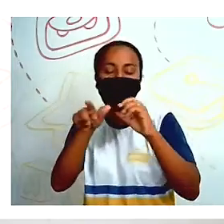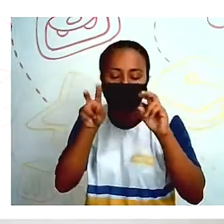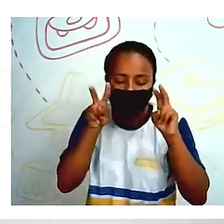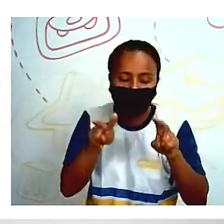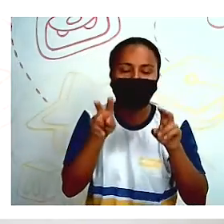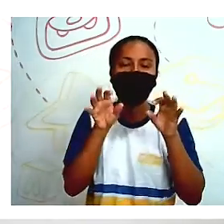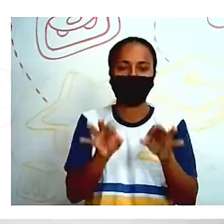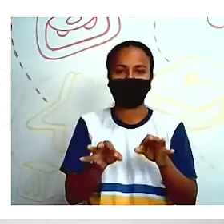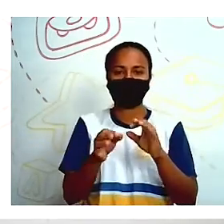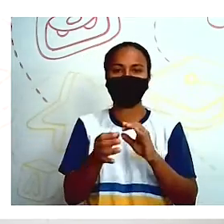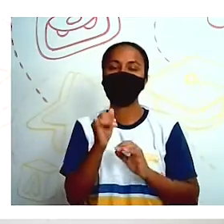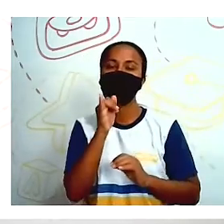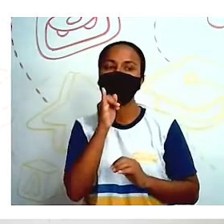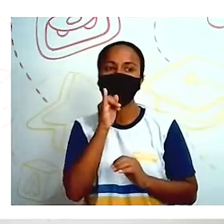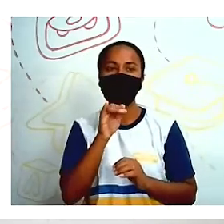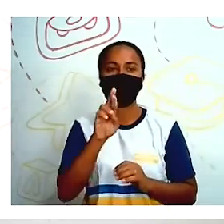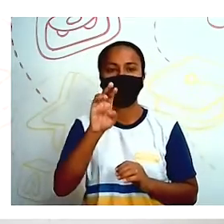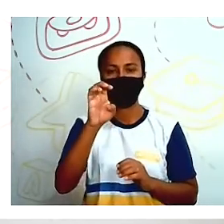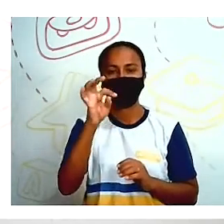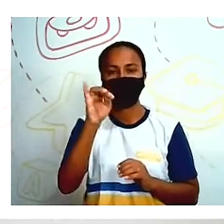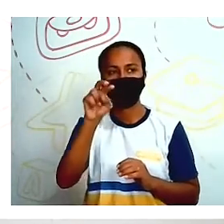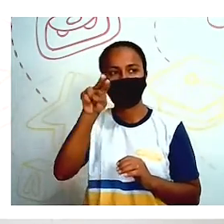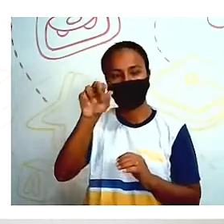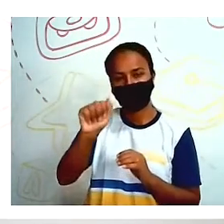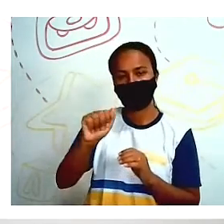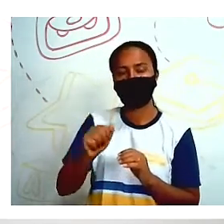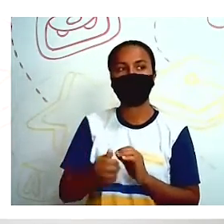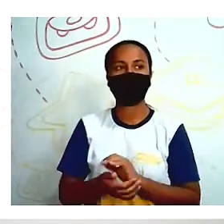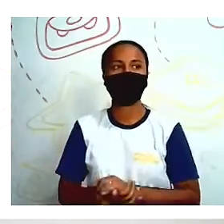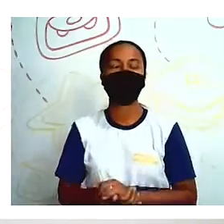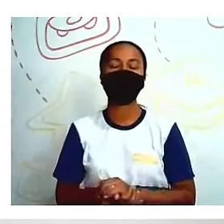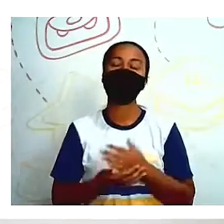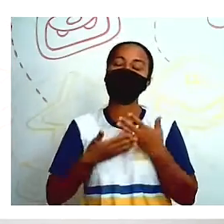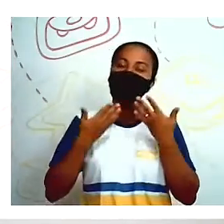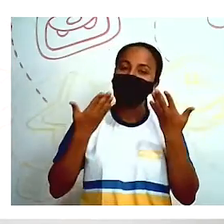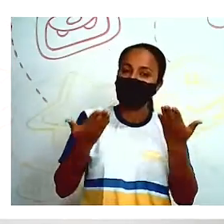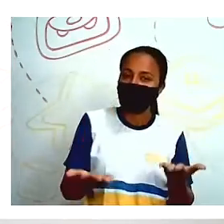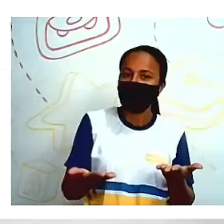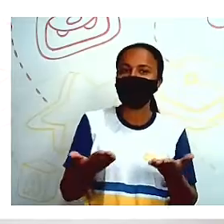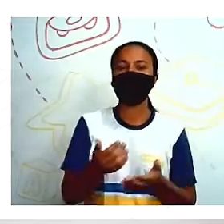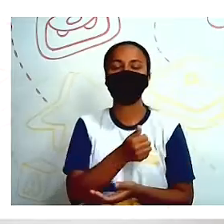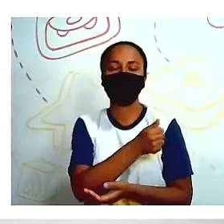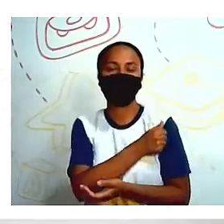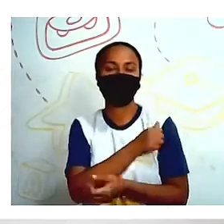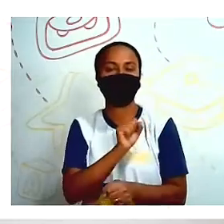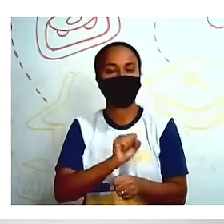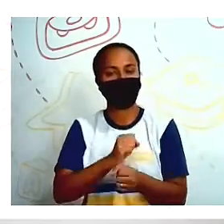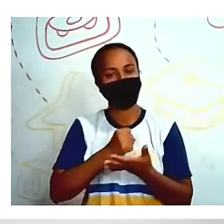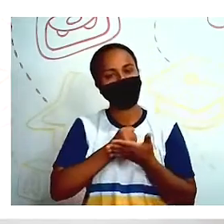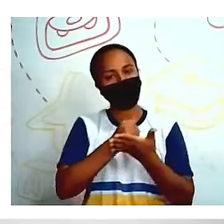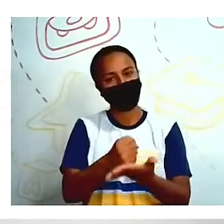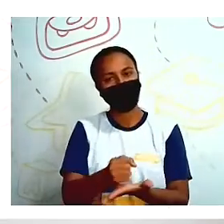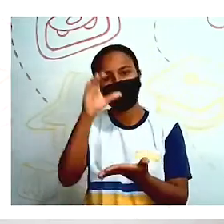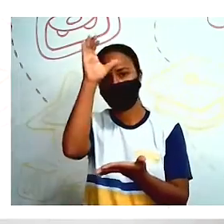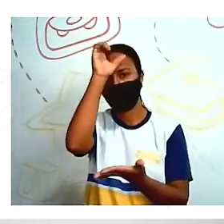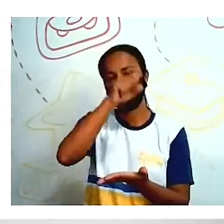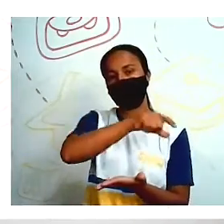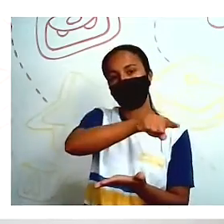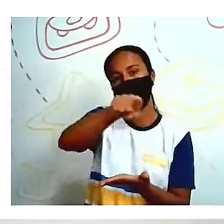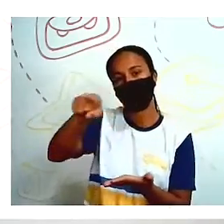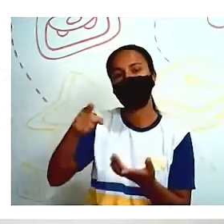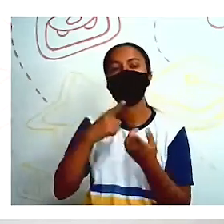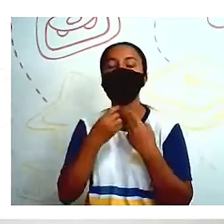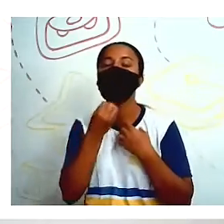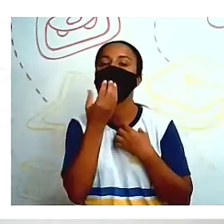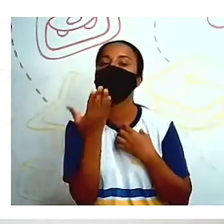dela certinho, né? Na retina. Então é isso, pessoal. Espero que tenha contribuído para o conhecimento de vocês.